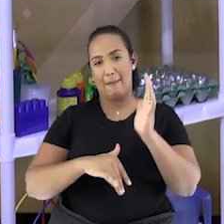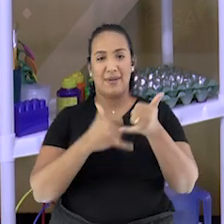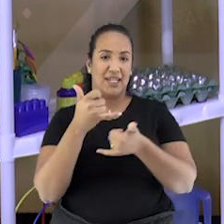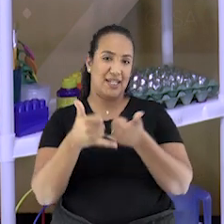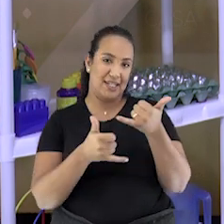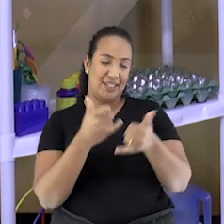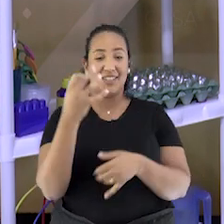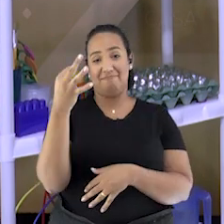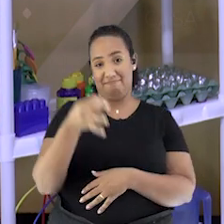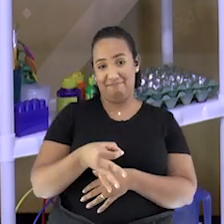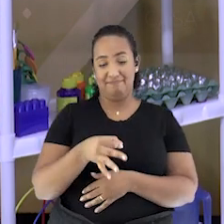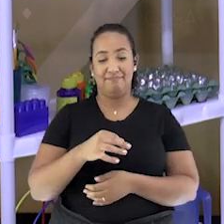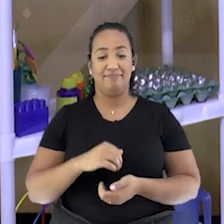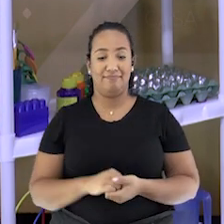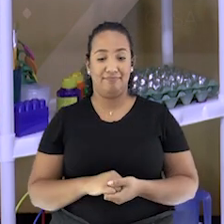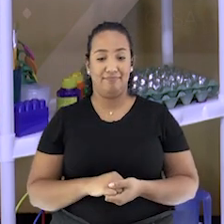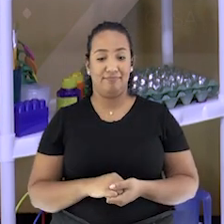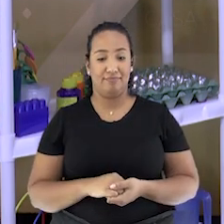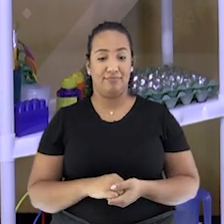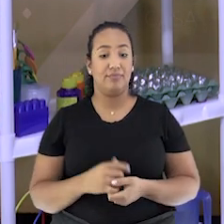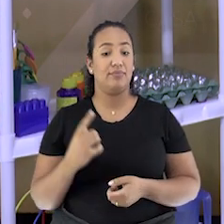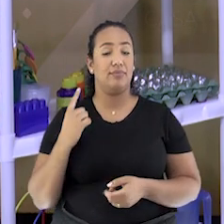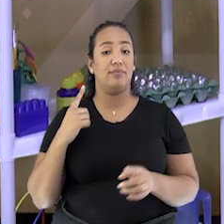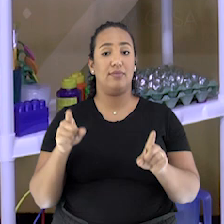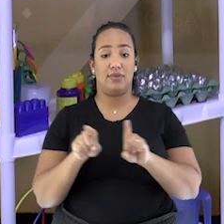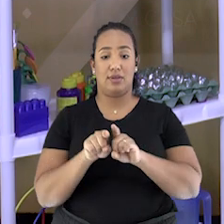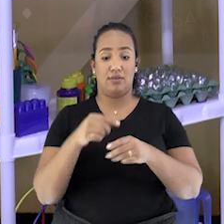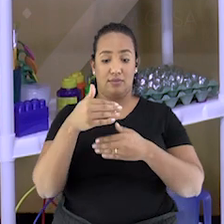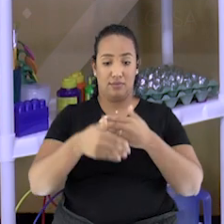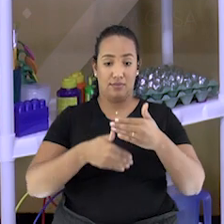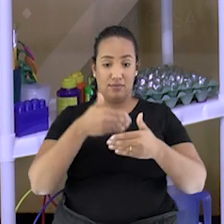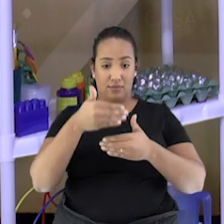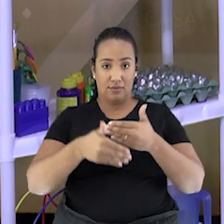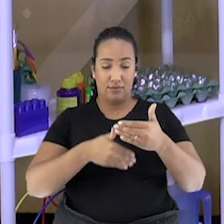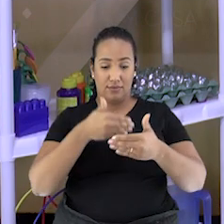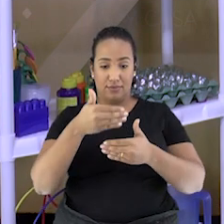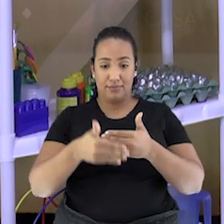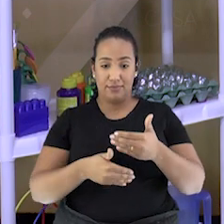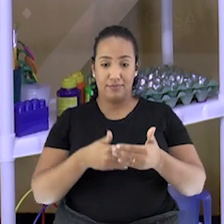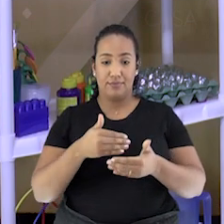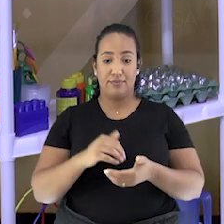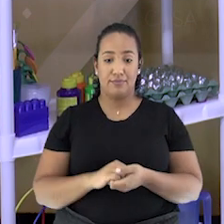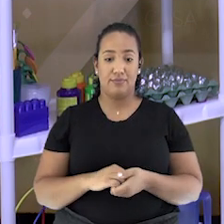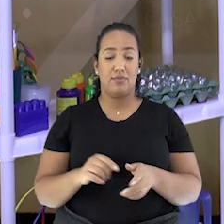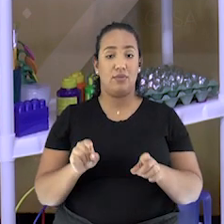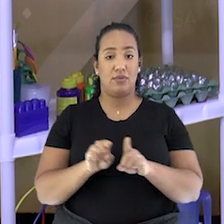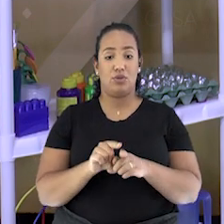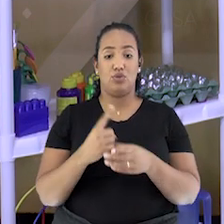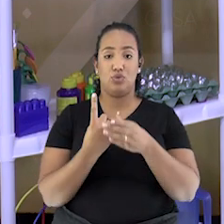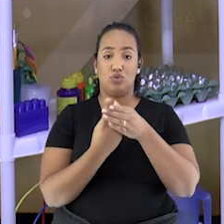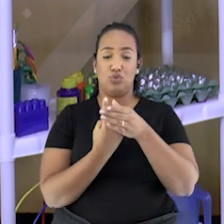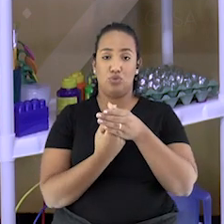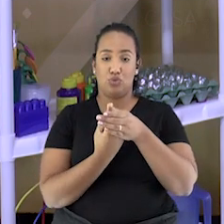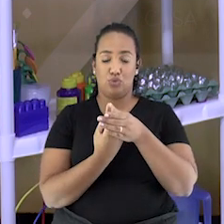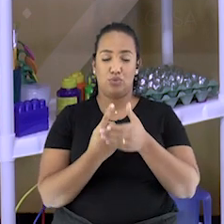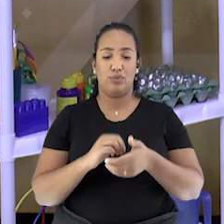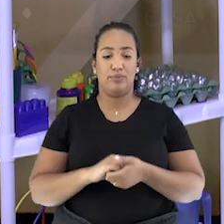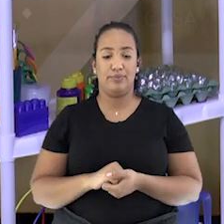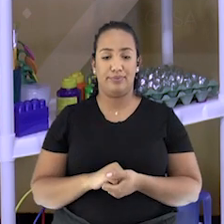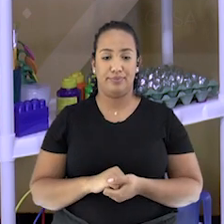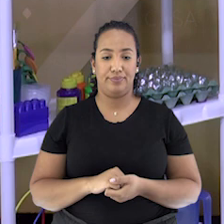fazem muitas coisas com ele, não é mesmo? Aqui também temos o papel que a gente tira do rolinho de papel higiênico ou da caixinha de suco.